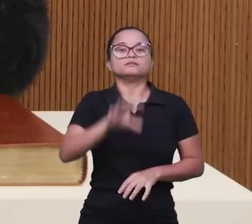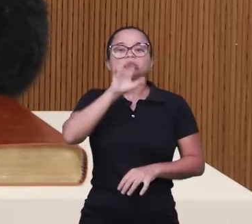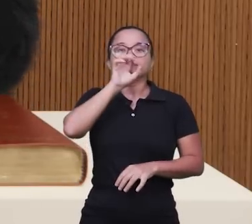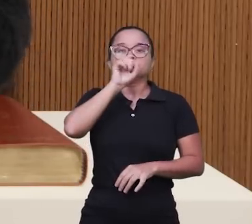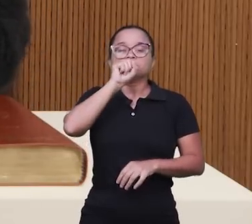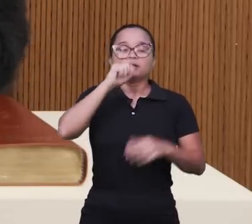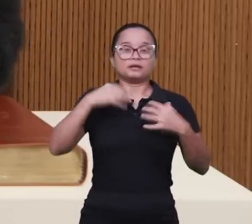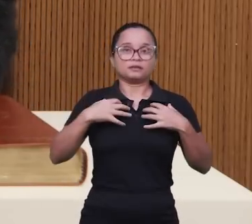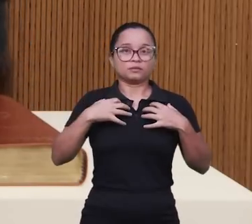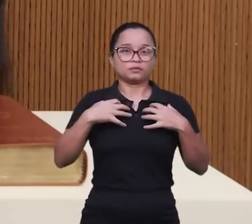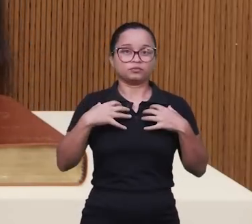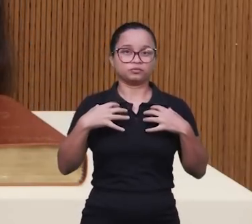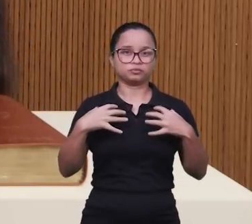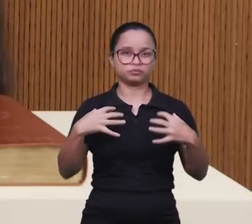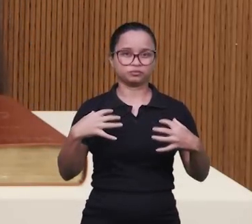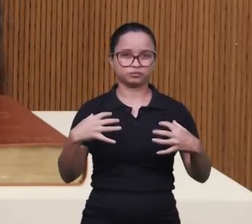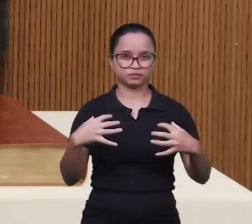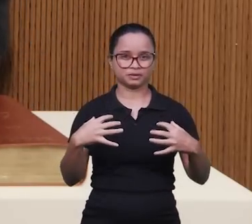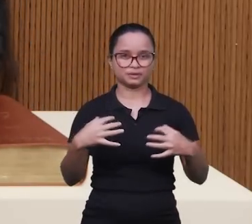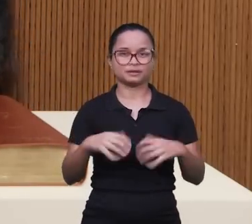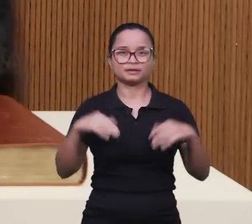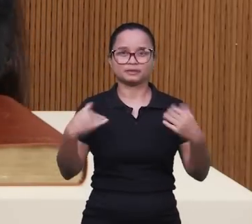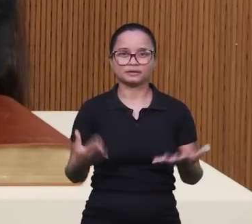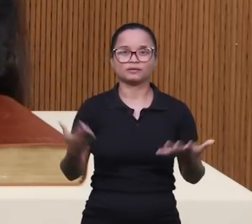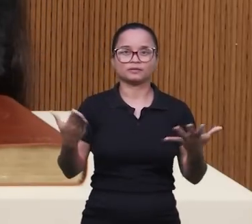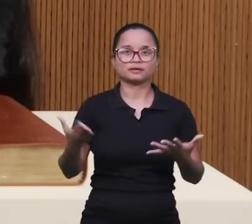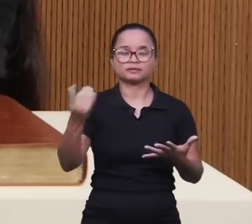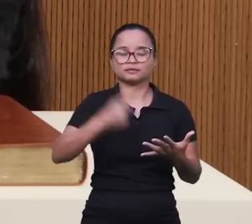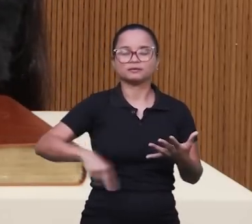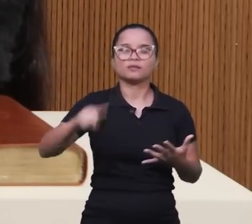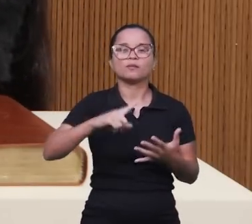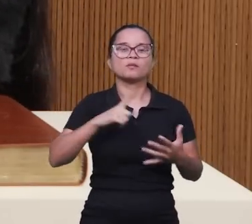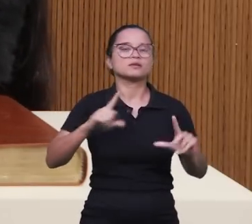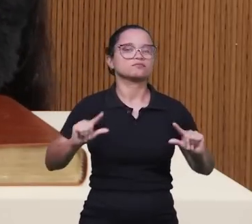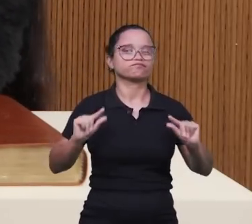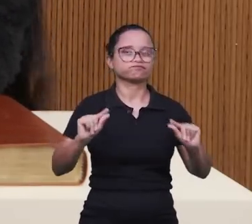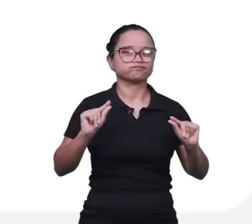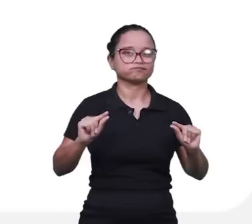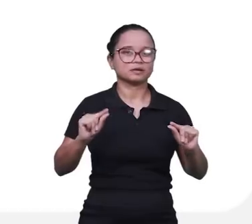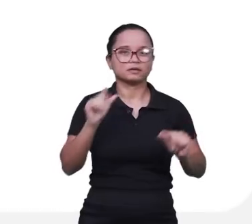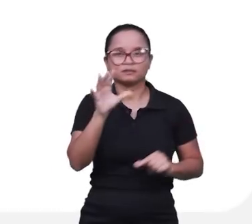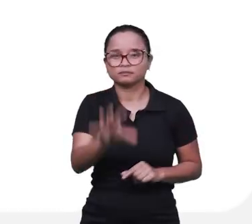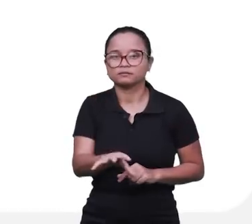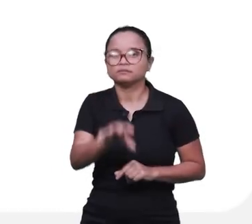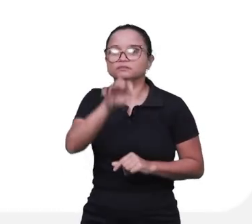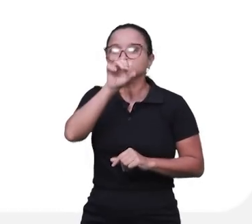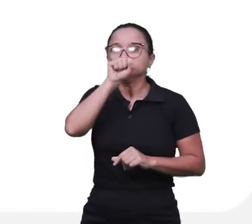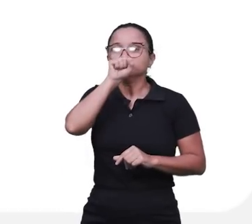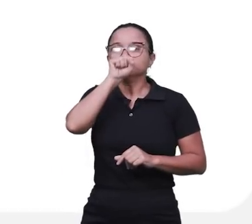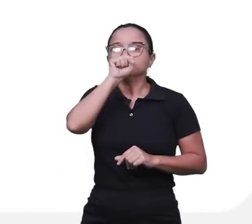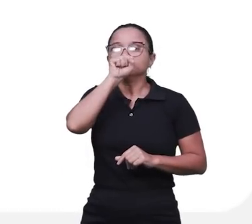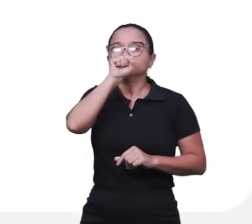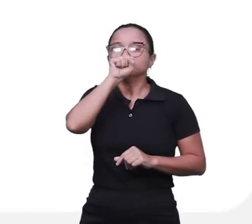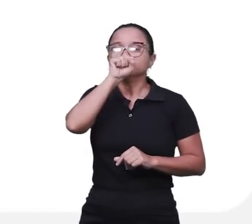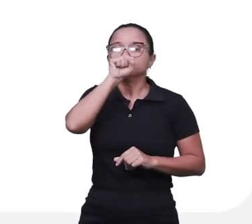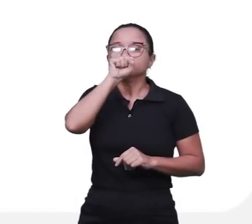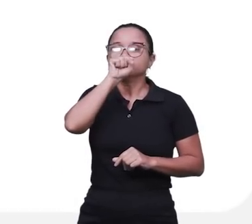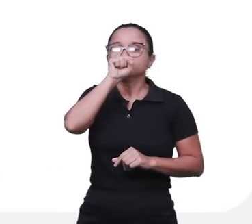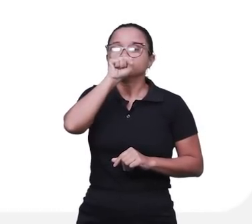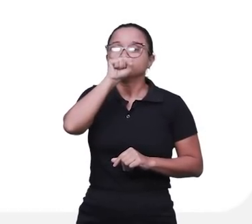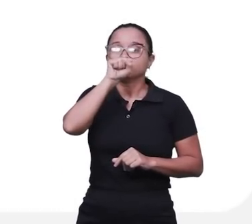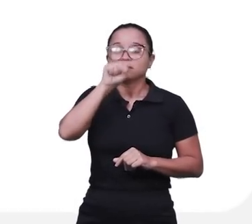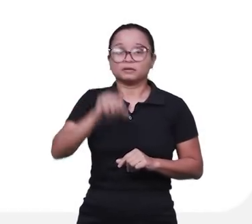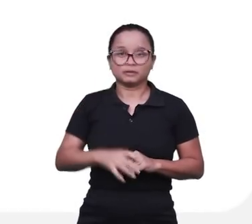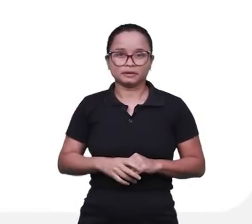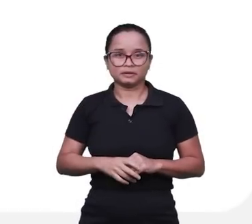contraia e depois relaxe, o que nós vamos ter é o seguinte: entrou ar no corpo, através do